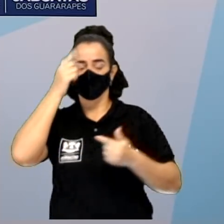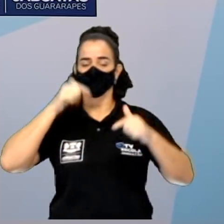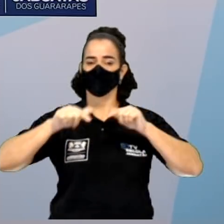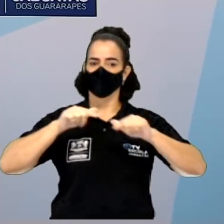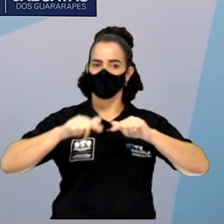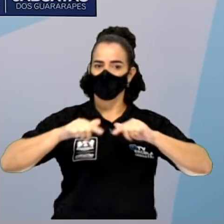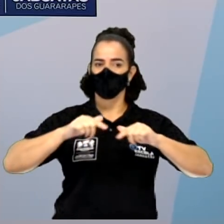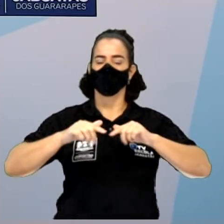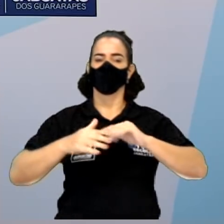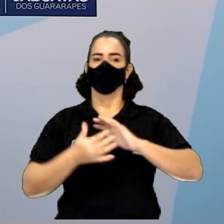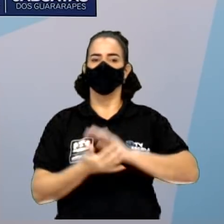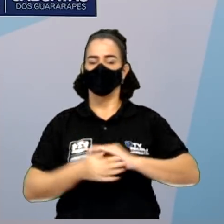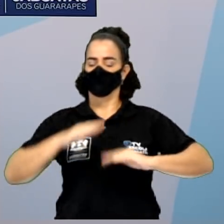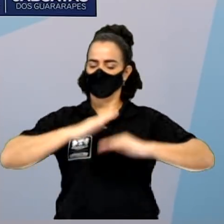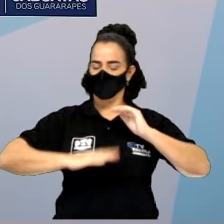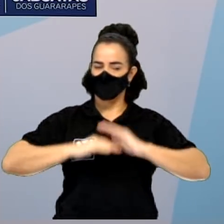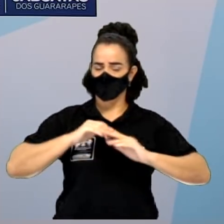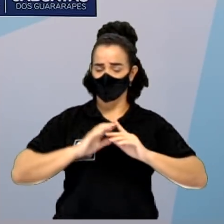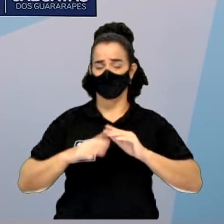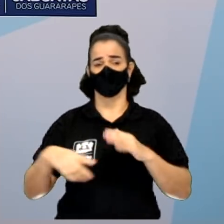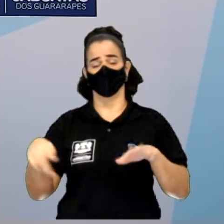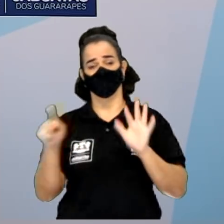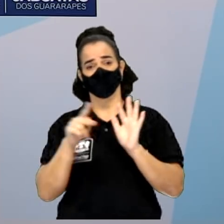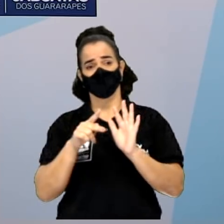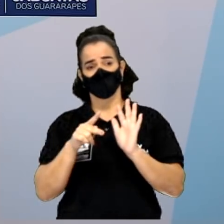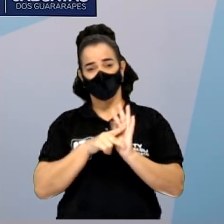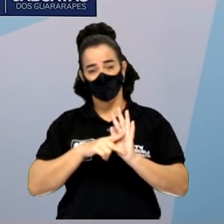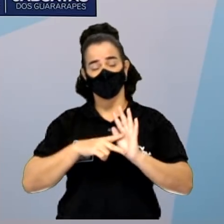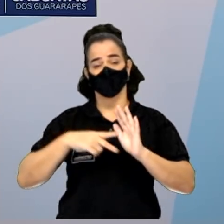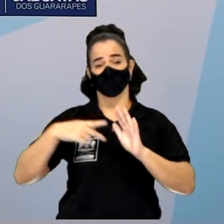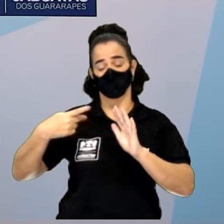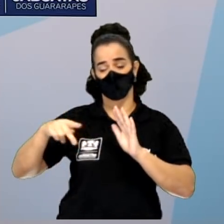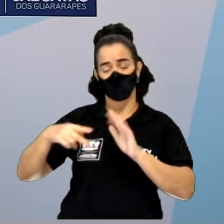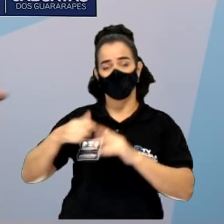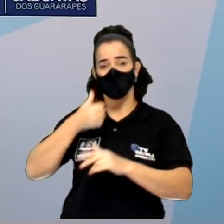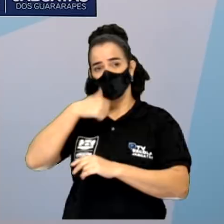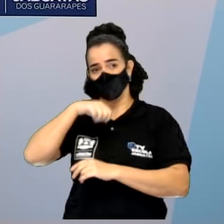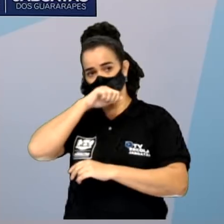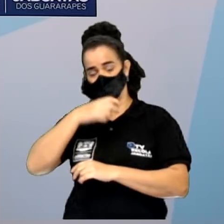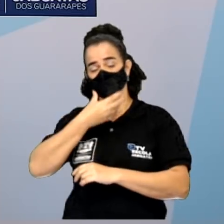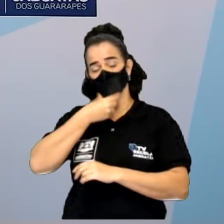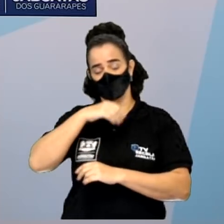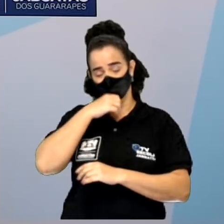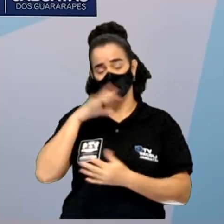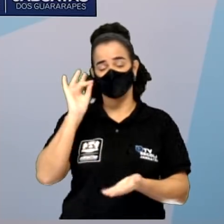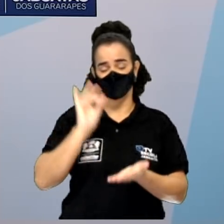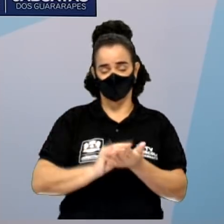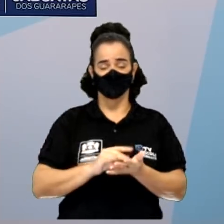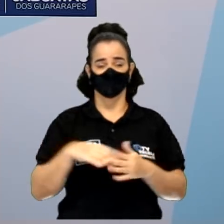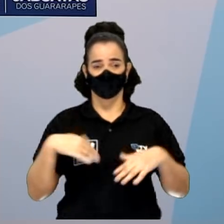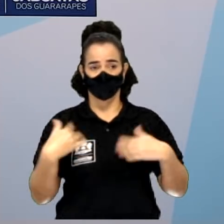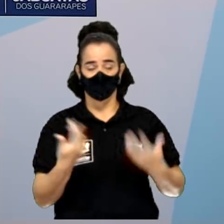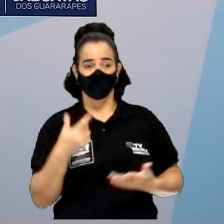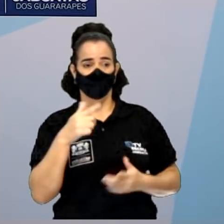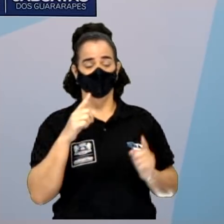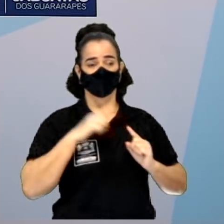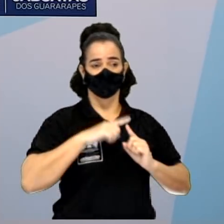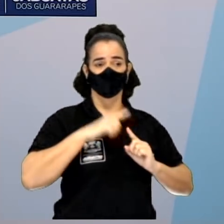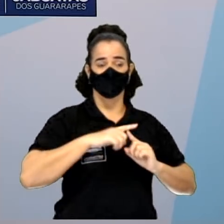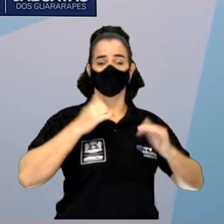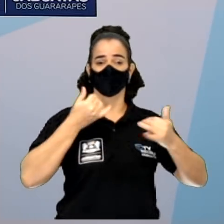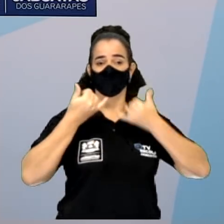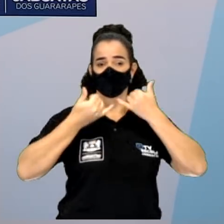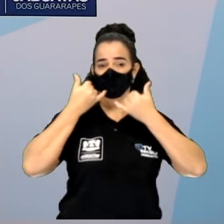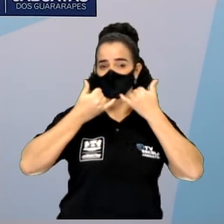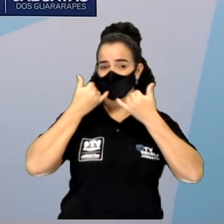Inclusive os próprios pais, quando estão na escola, passam por algum tipo de preconceito. É uma triste realidade, esse tipo de